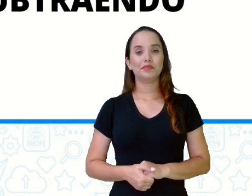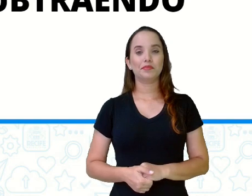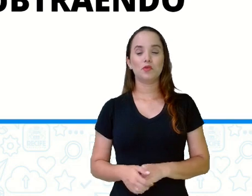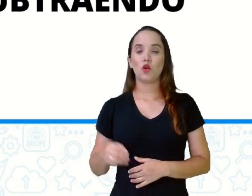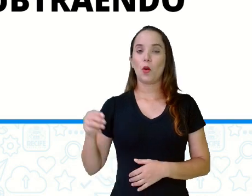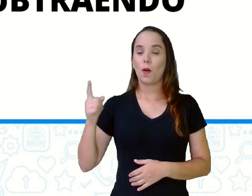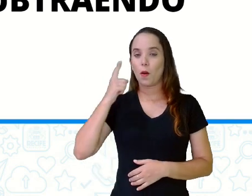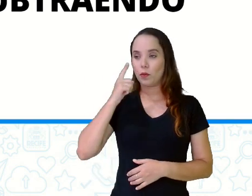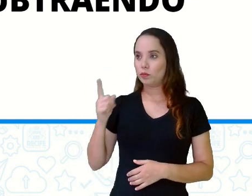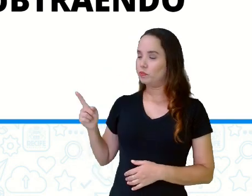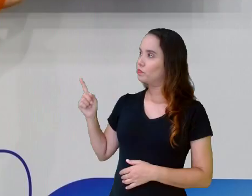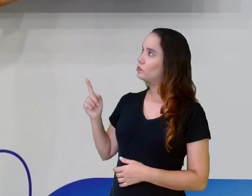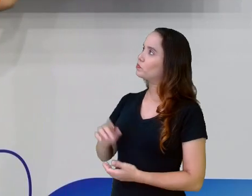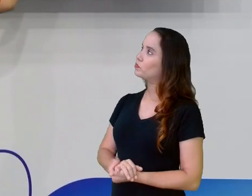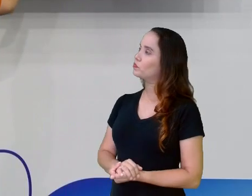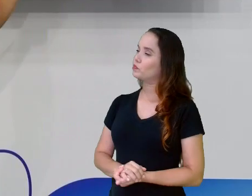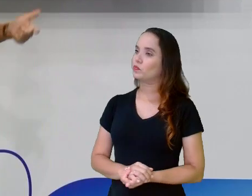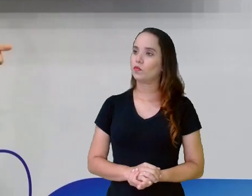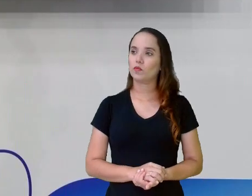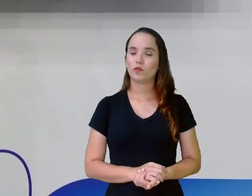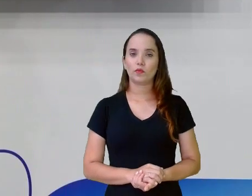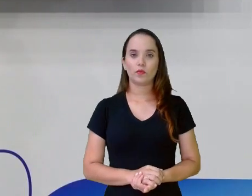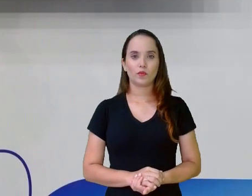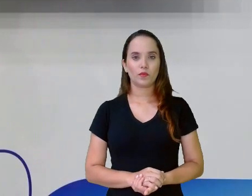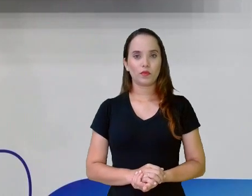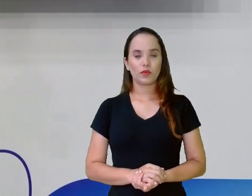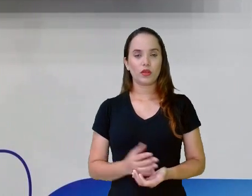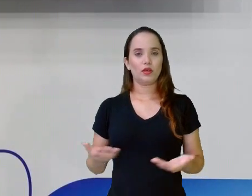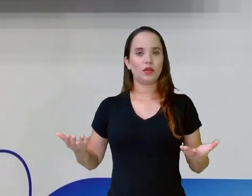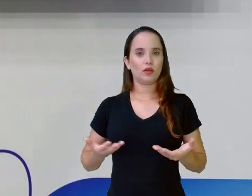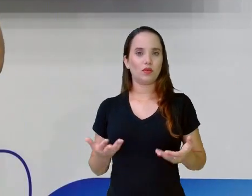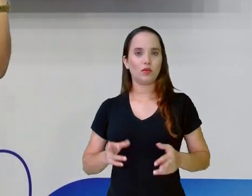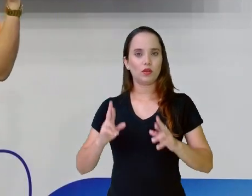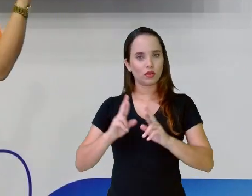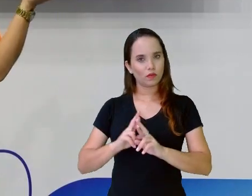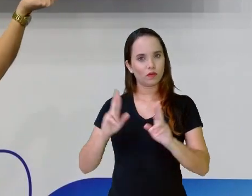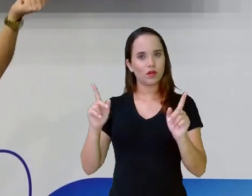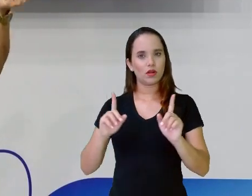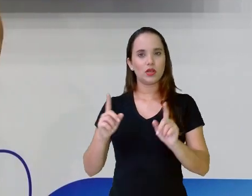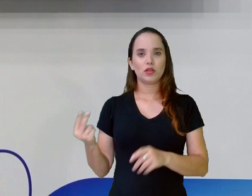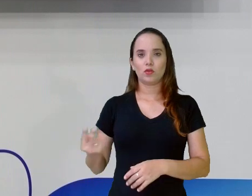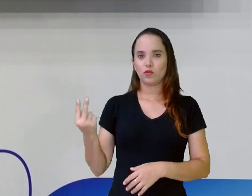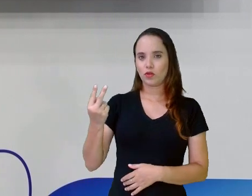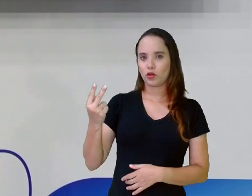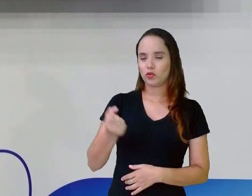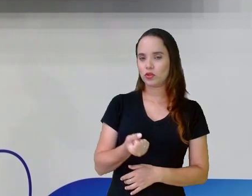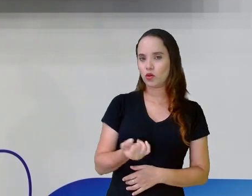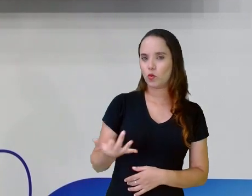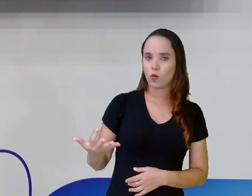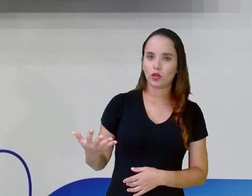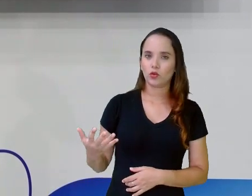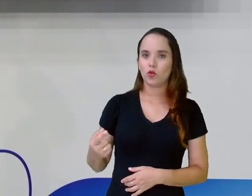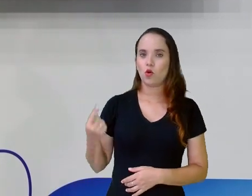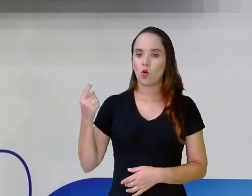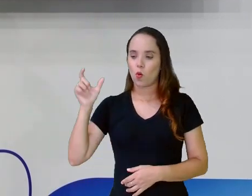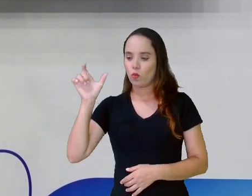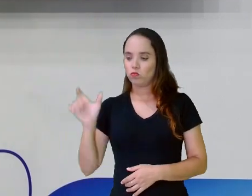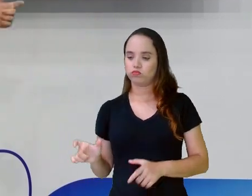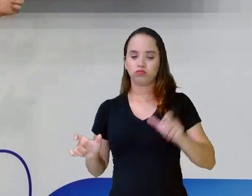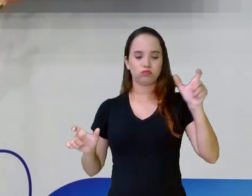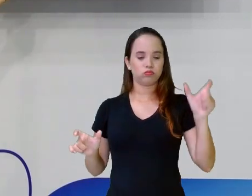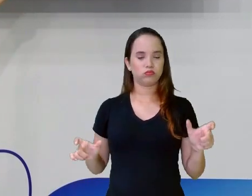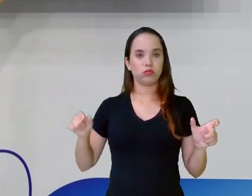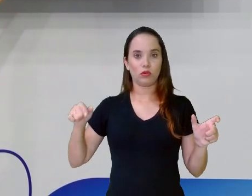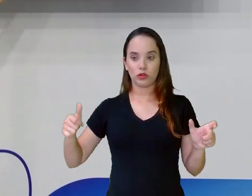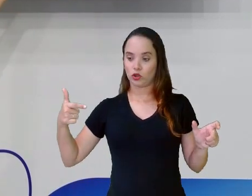valor maior. Subtraindo, menor. E eu vou ter a diferença de valores. Quanto uma juntou a